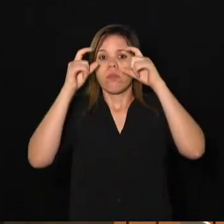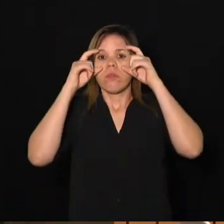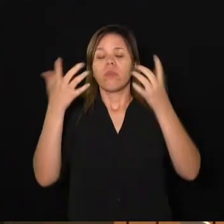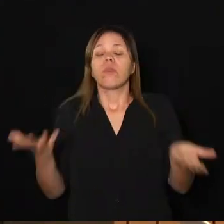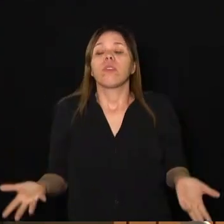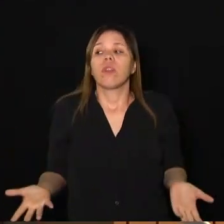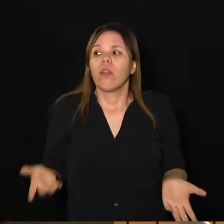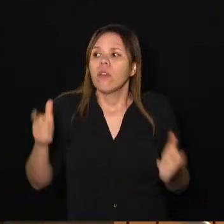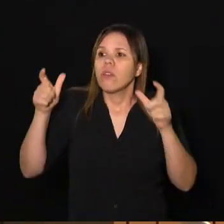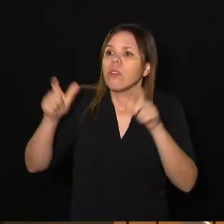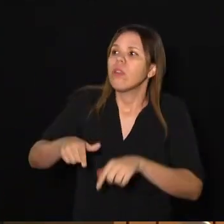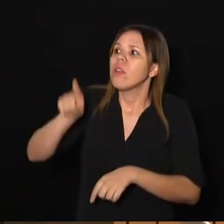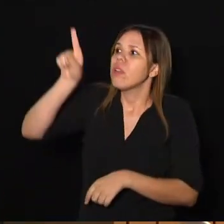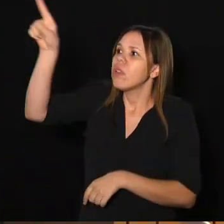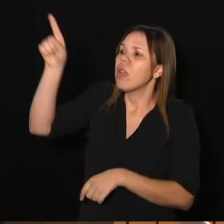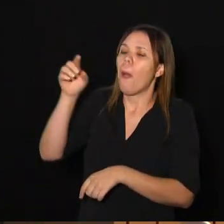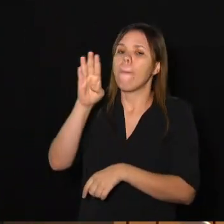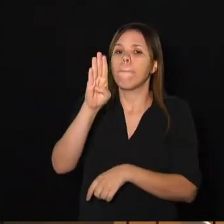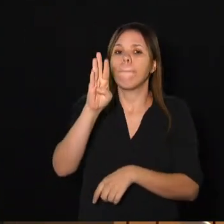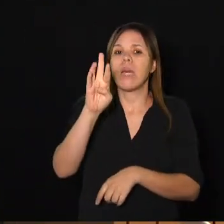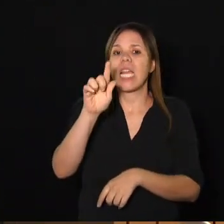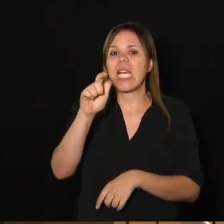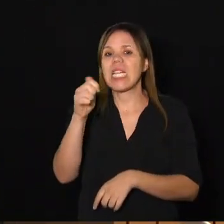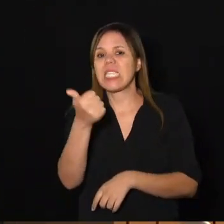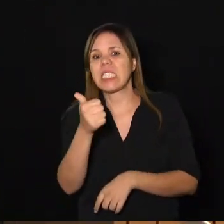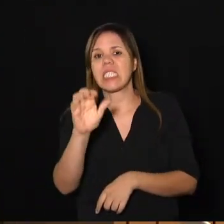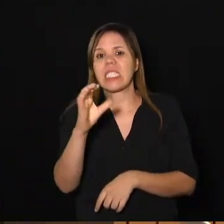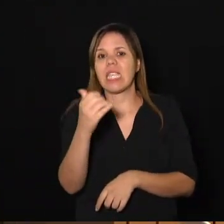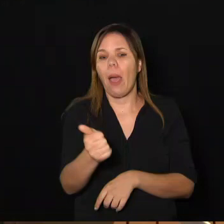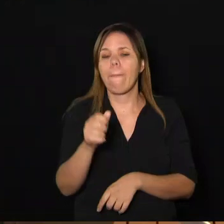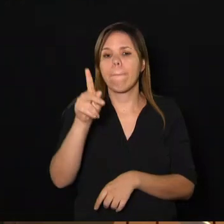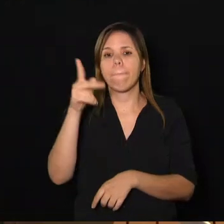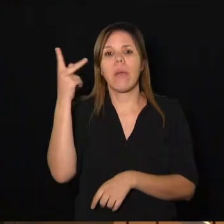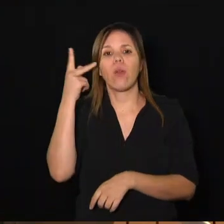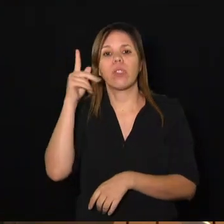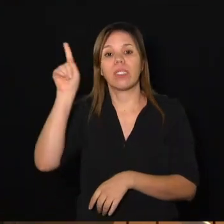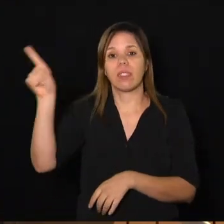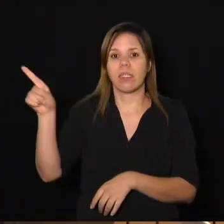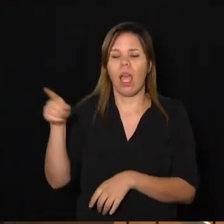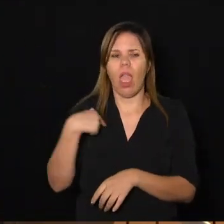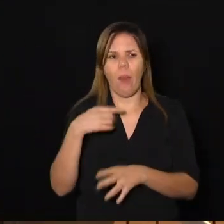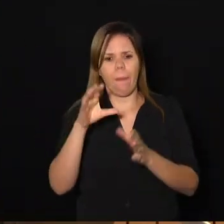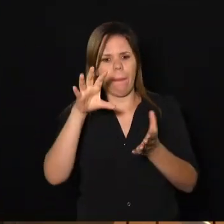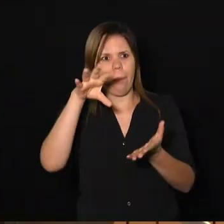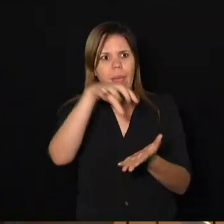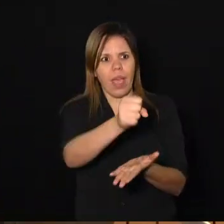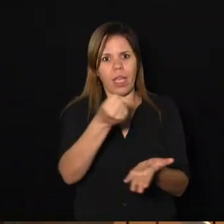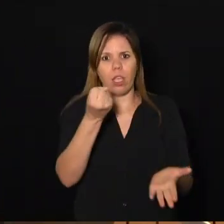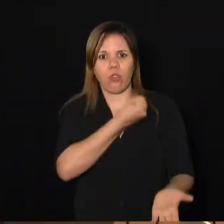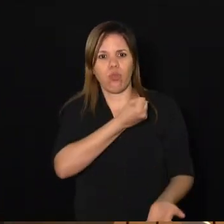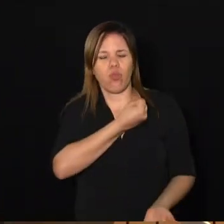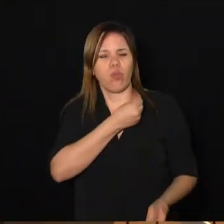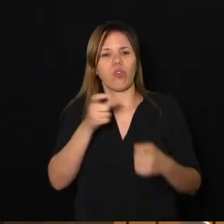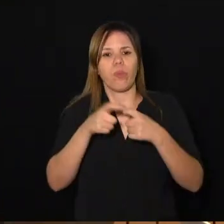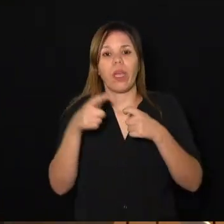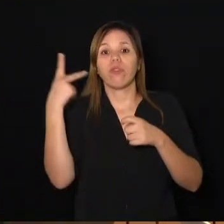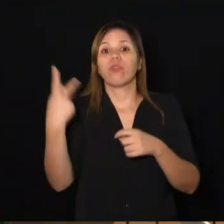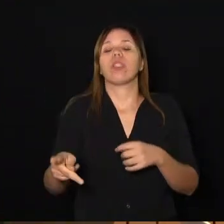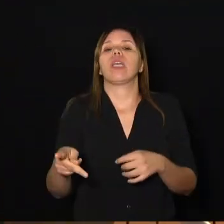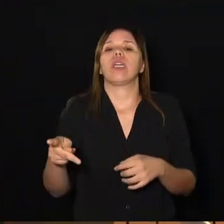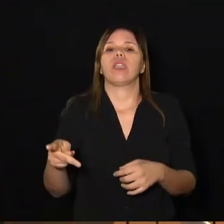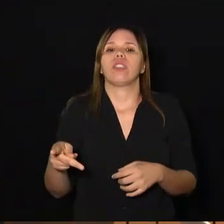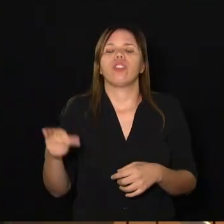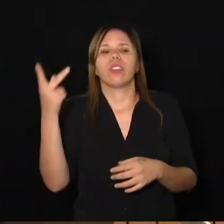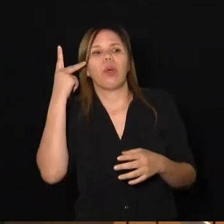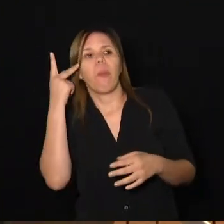local que ele trabalha lá em Bragança Paulista peguei o CRM dele ele tem dois CRM um de São Paulo e um de